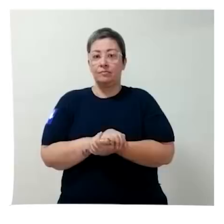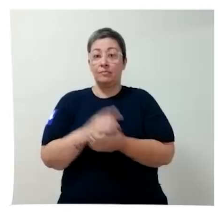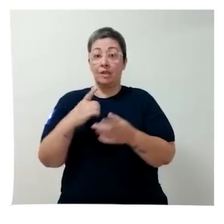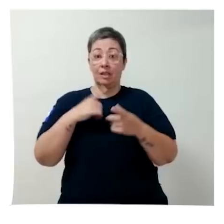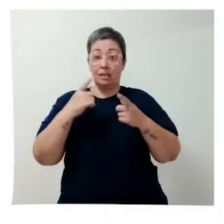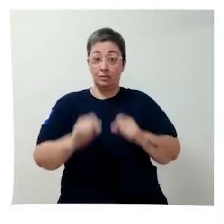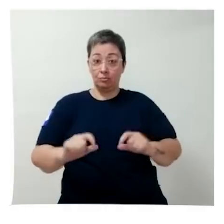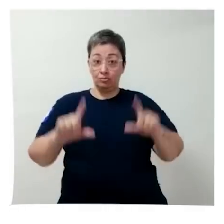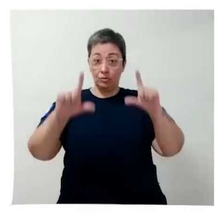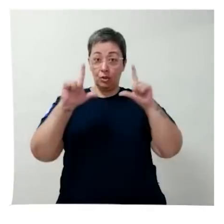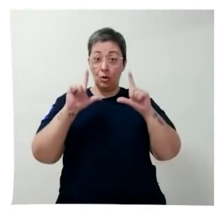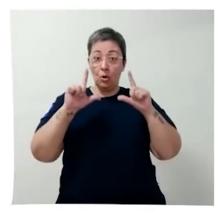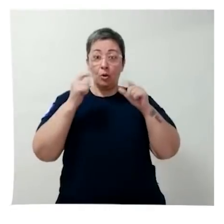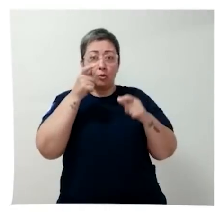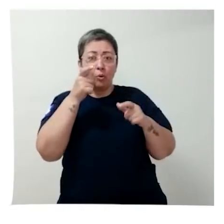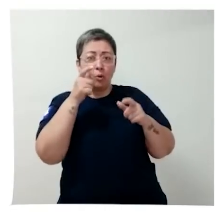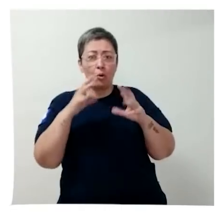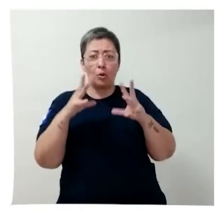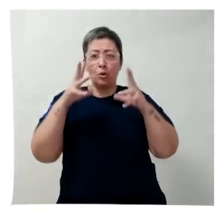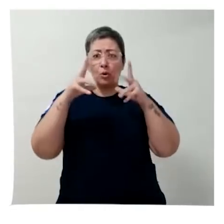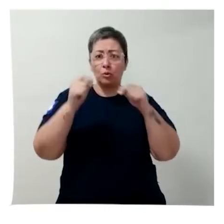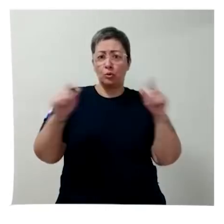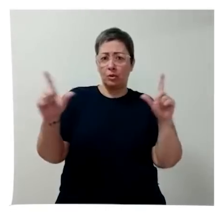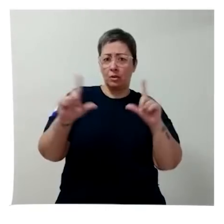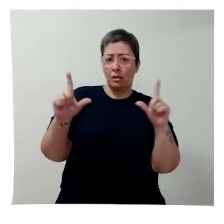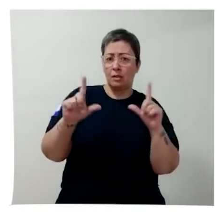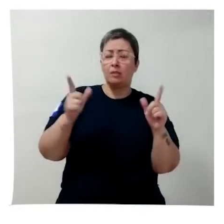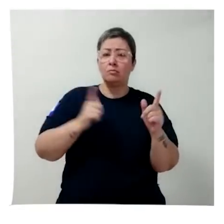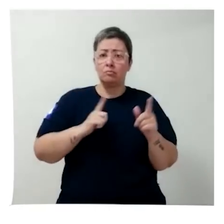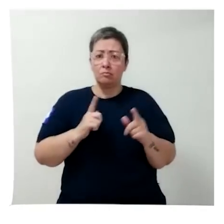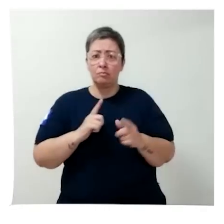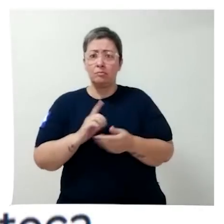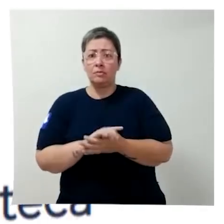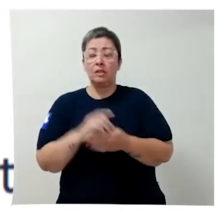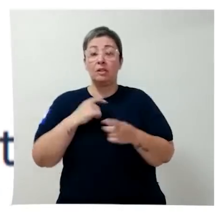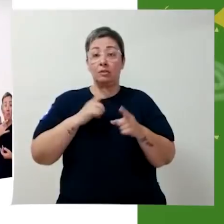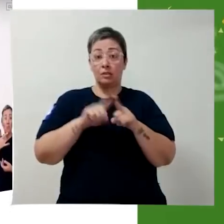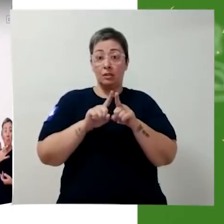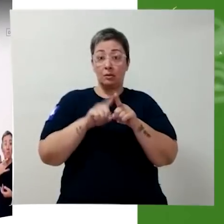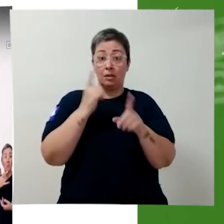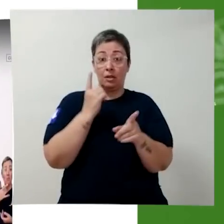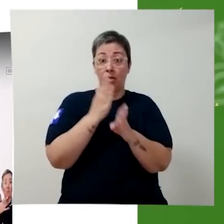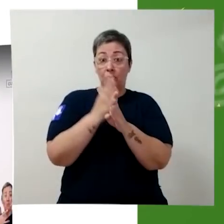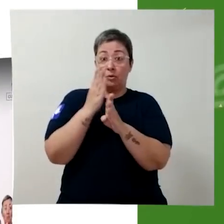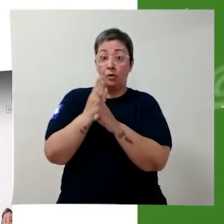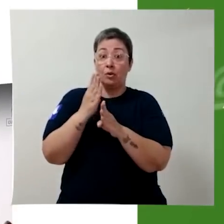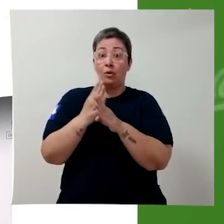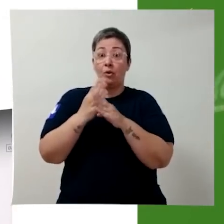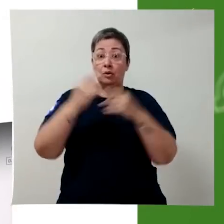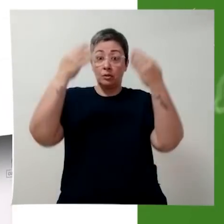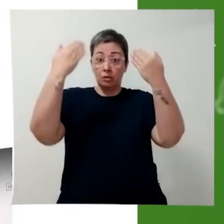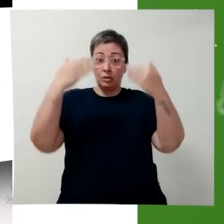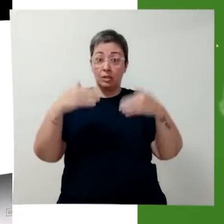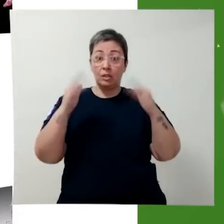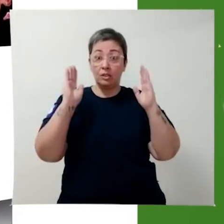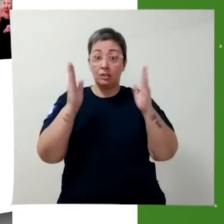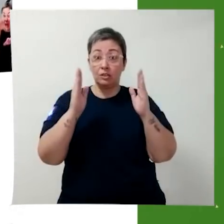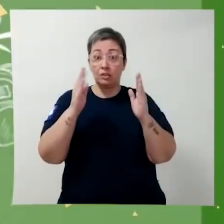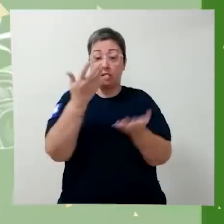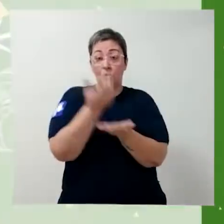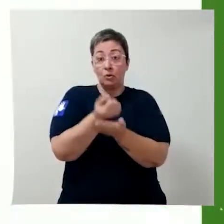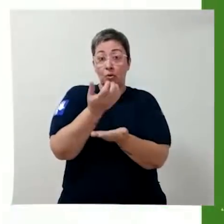Aqui você pode acompanhar tudo o que passa na sua telinha. Você encontra os programas já exibidos, conteúdo para